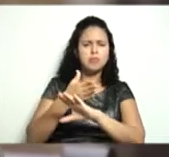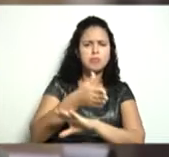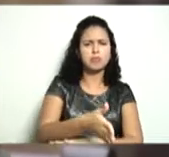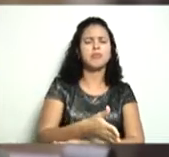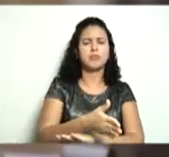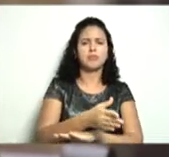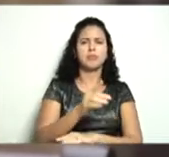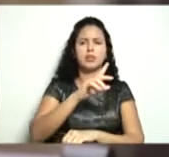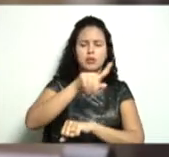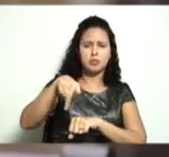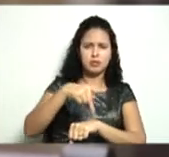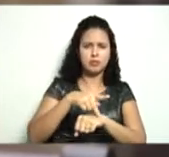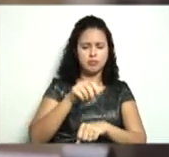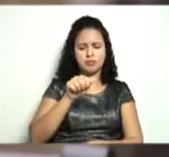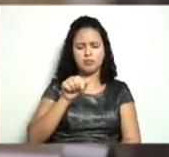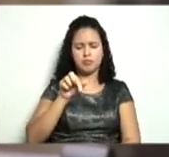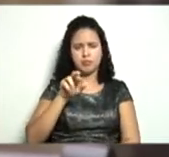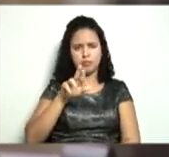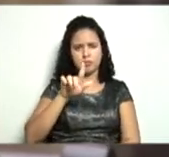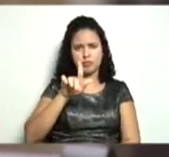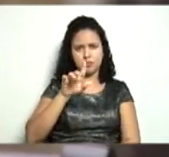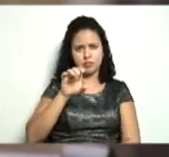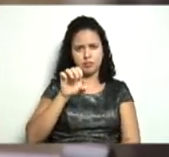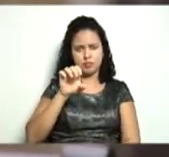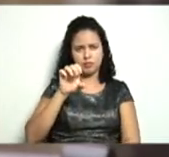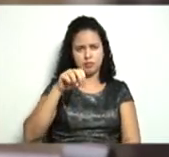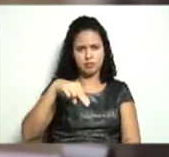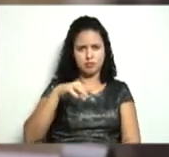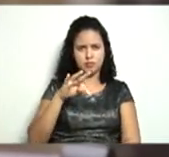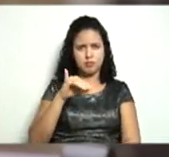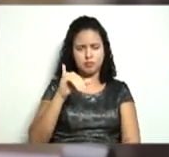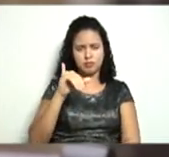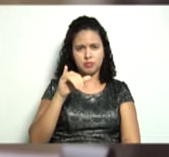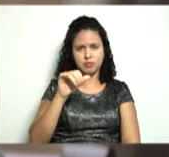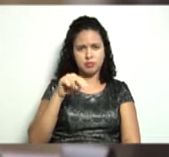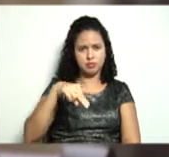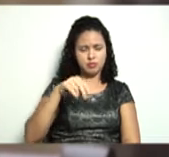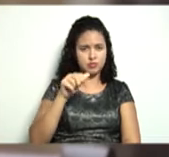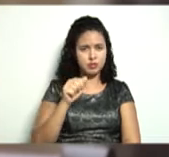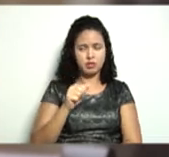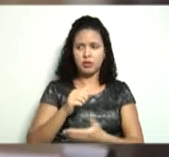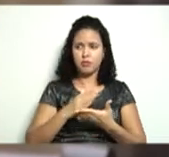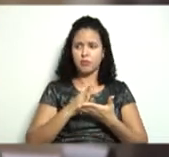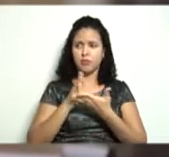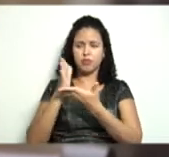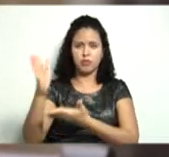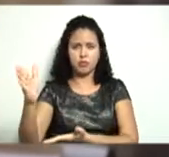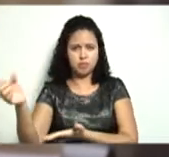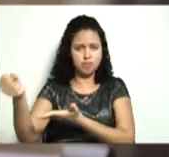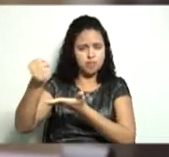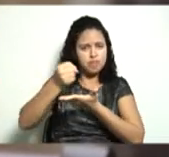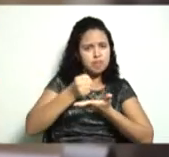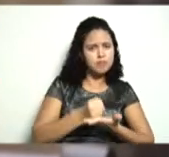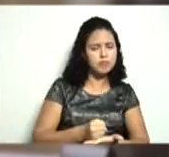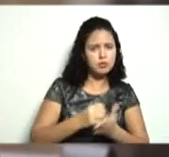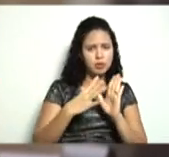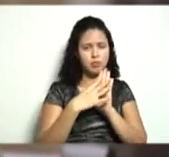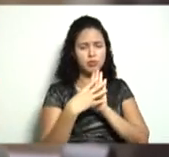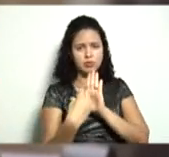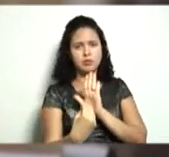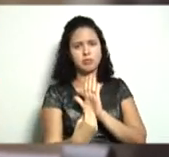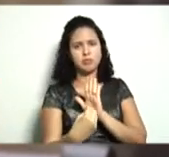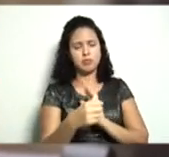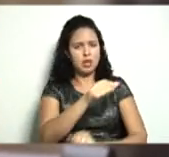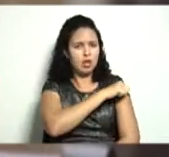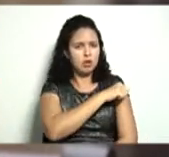na Argentina, Sunchales, onde lá eles conheceram esse modelo, trouxeram para cá, conversaram com os alunos, eles toparam a ideia e resolveram